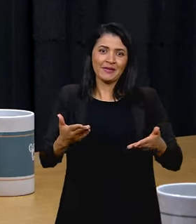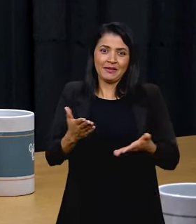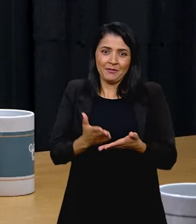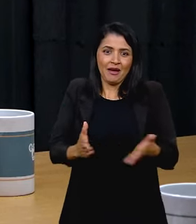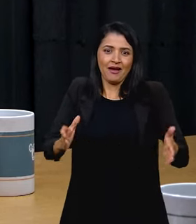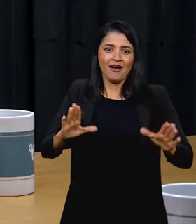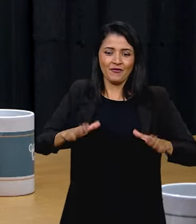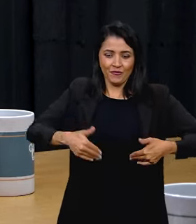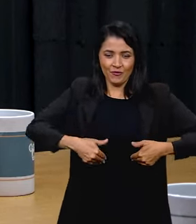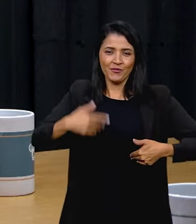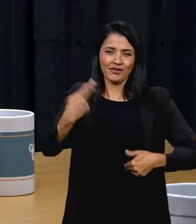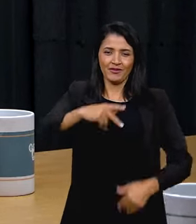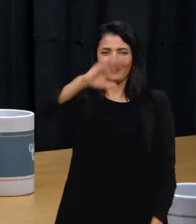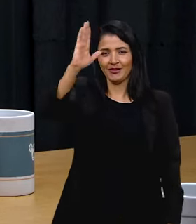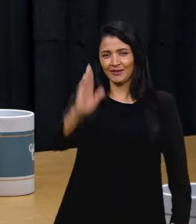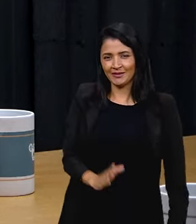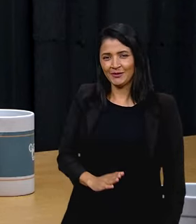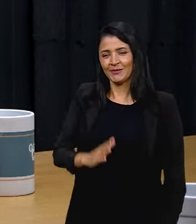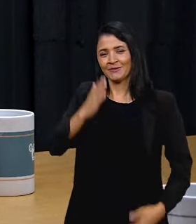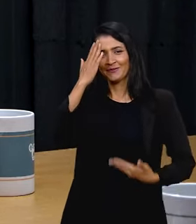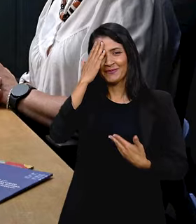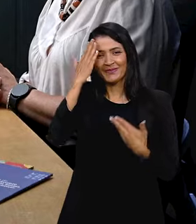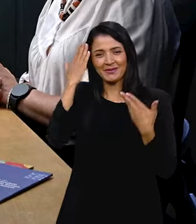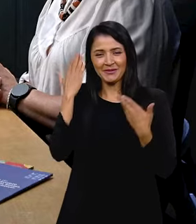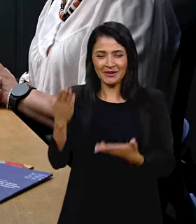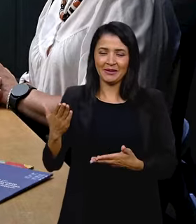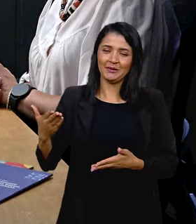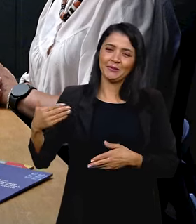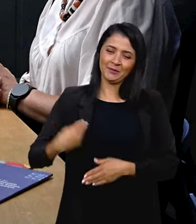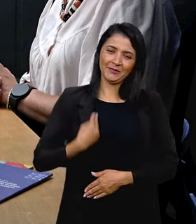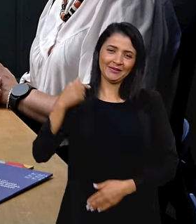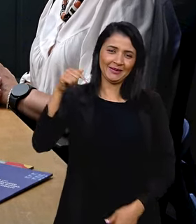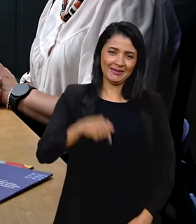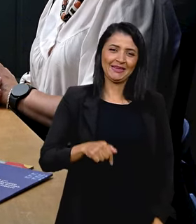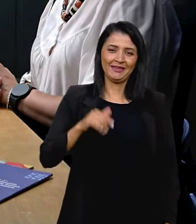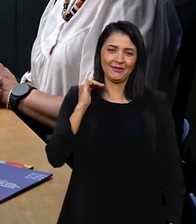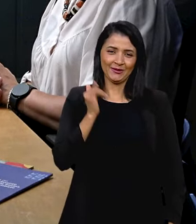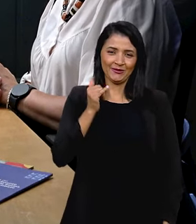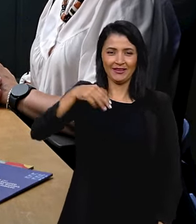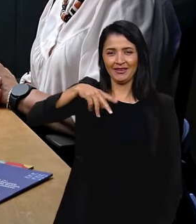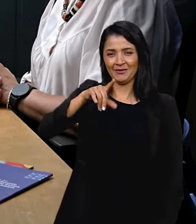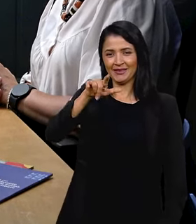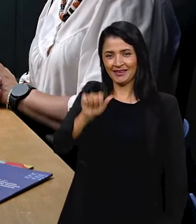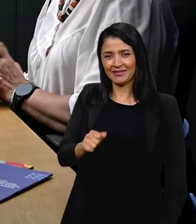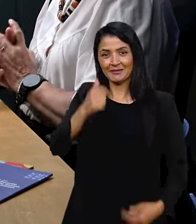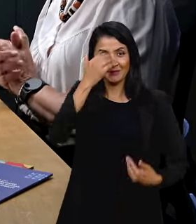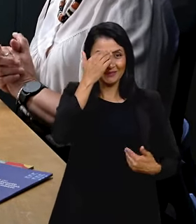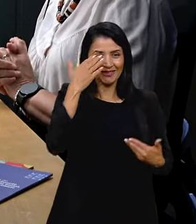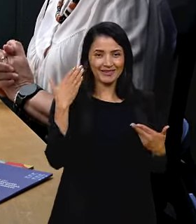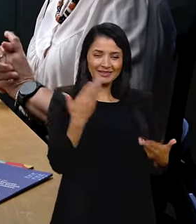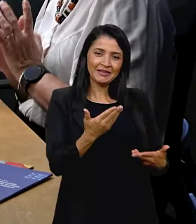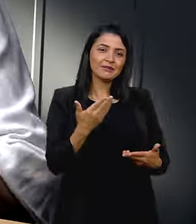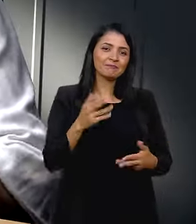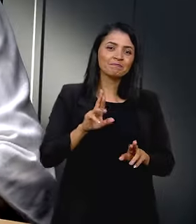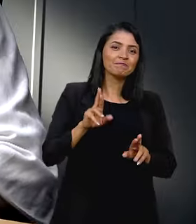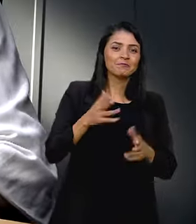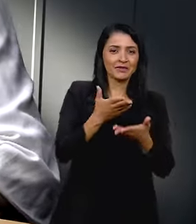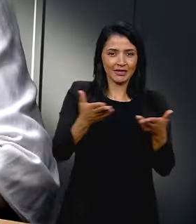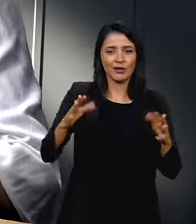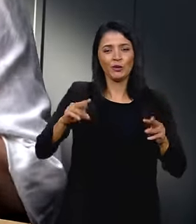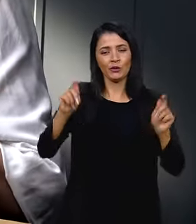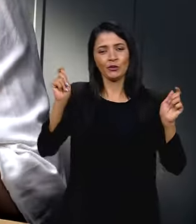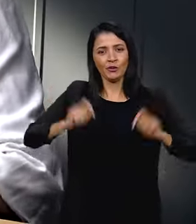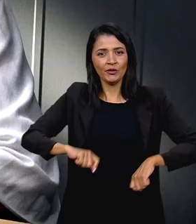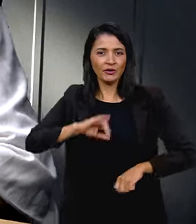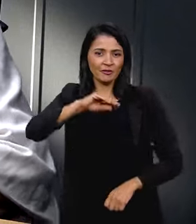Fome para erradicar a fome no Brasil então muito obrigada pela sua presença no fal MDS Eu que agradeço e